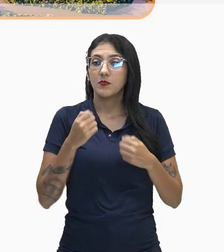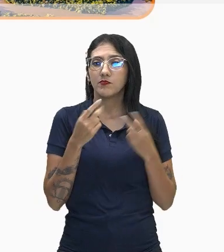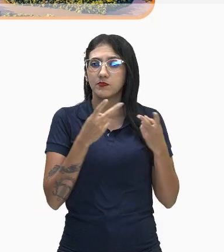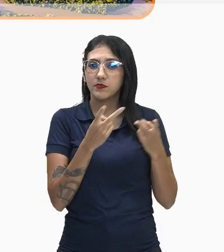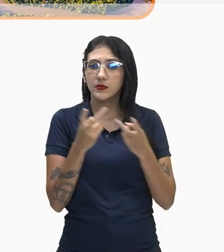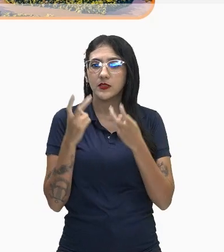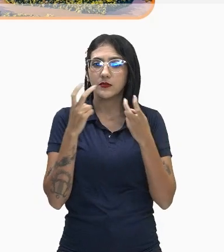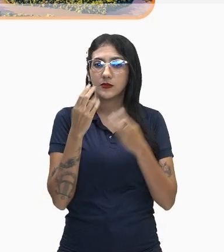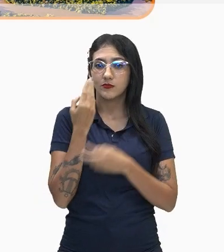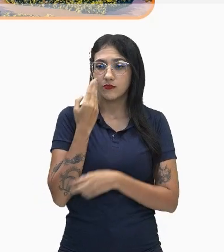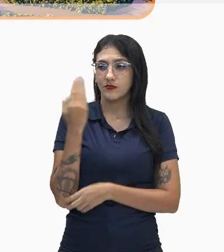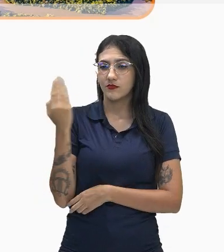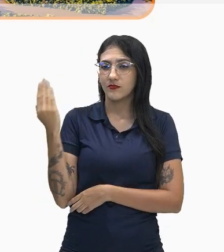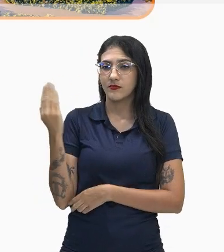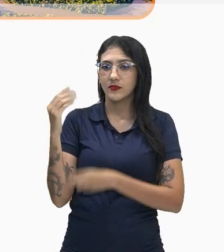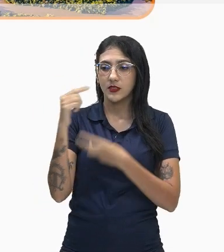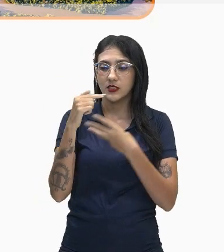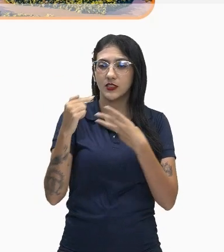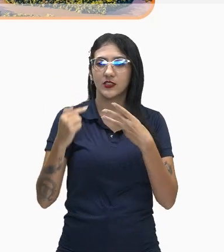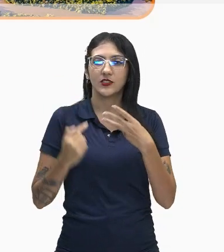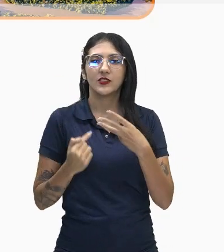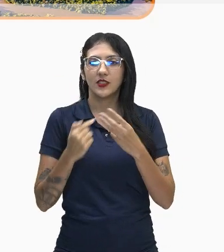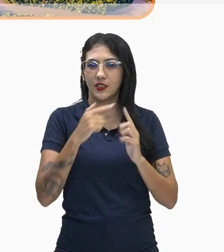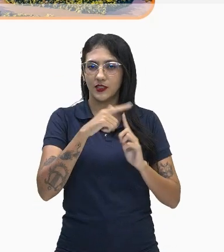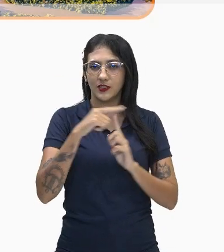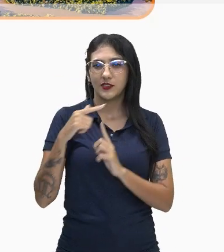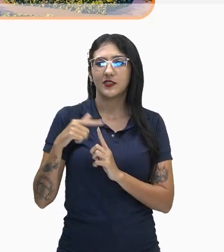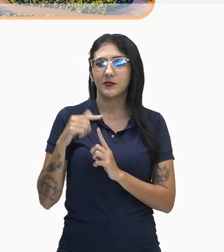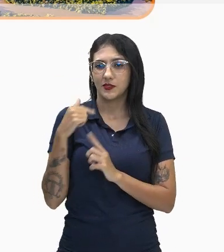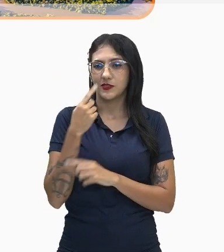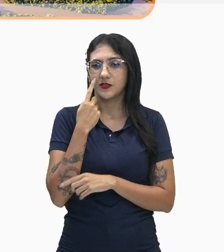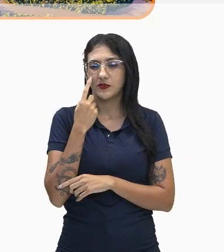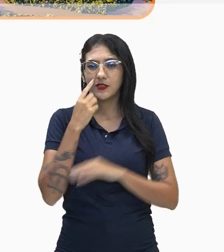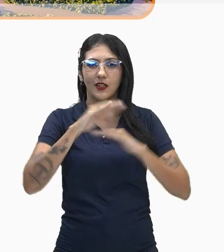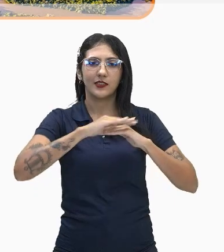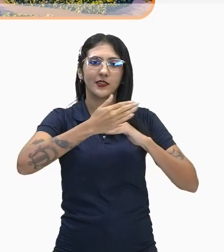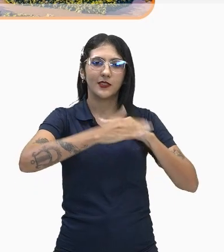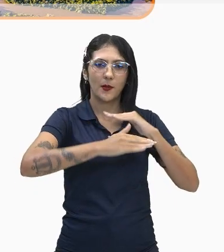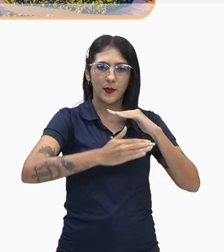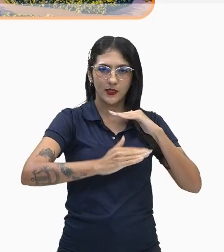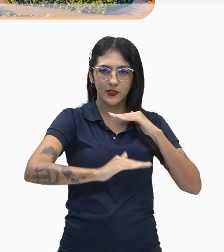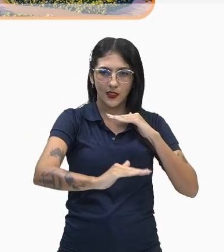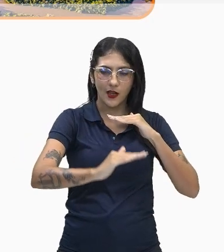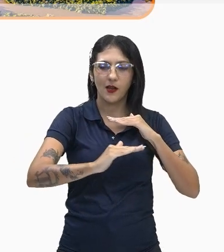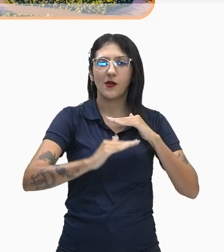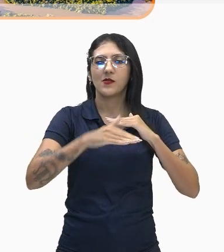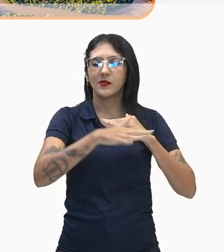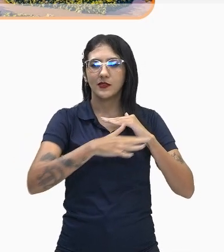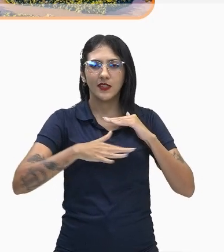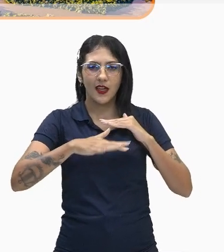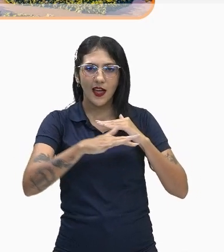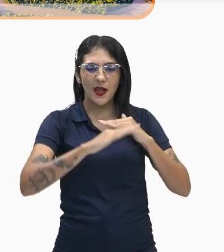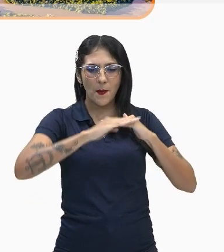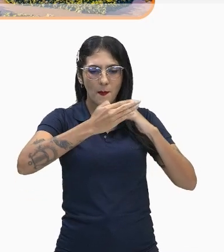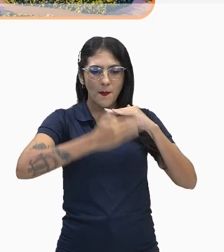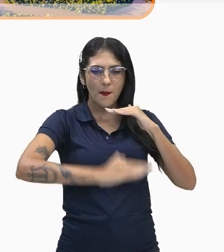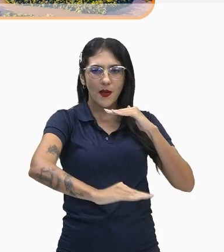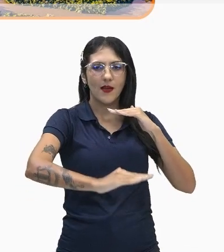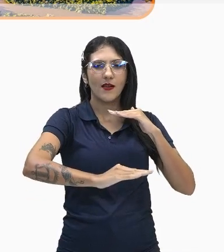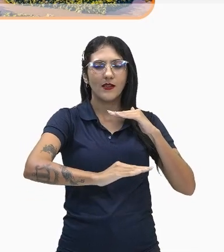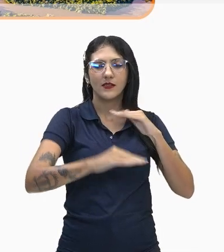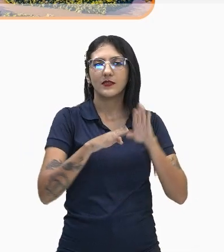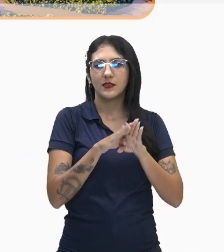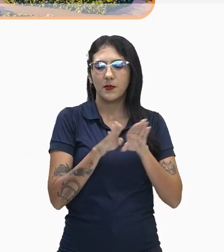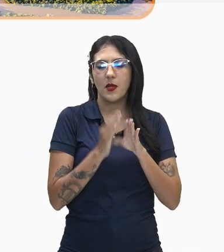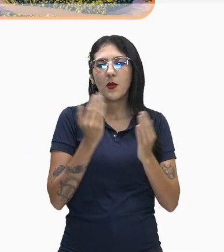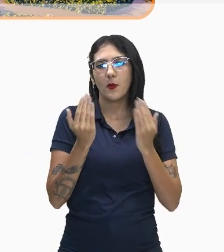3 principais formas de relevos, né? As depressões, que são aquelas áreas rebaixadas em